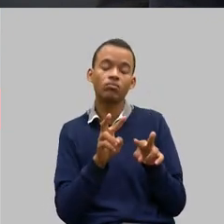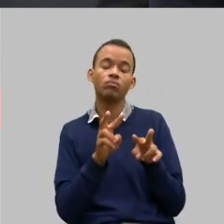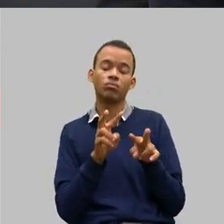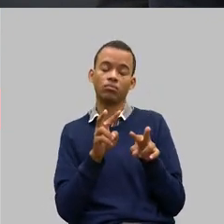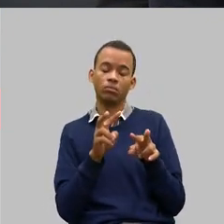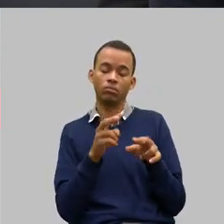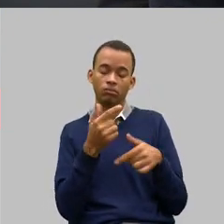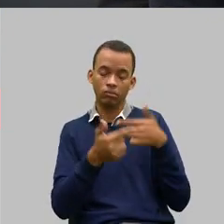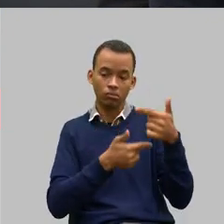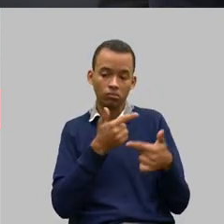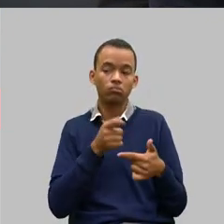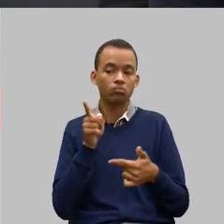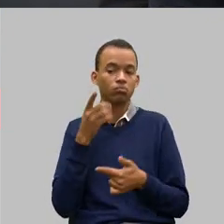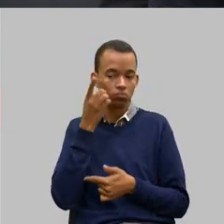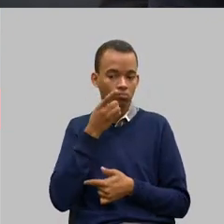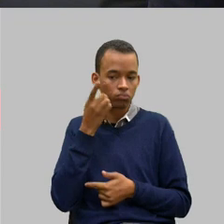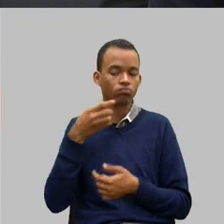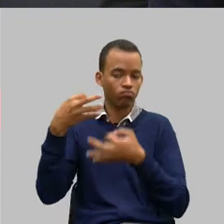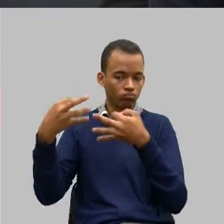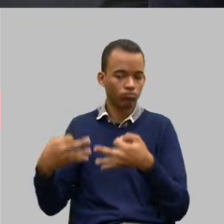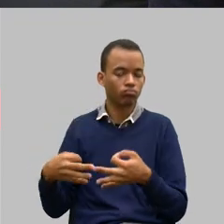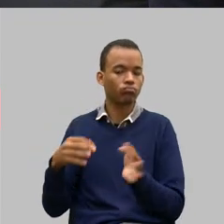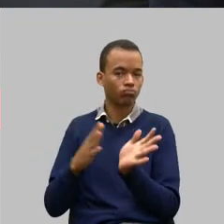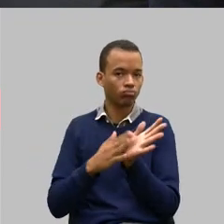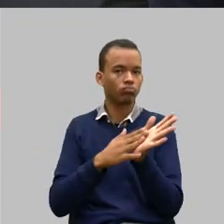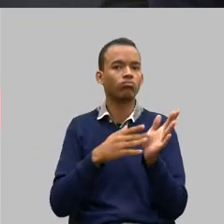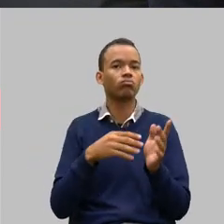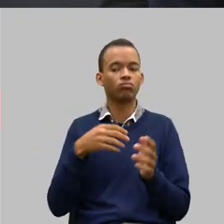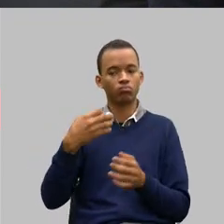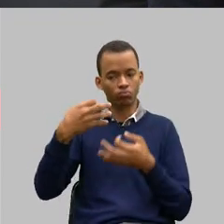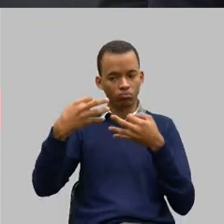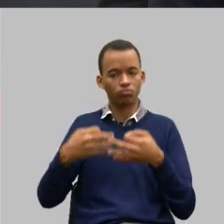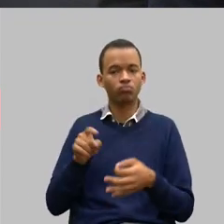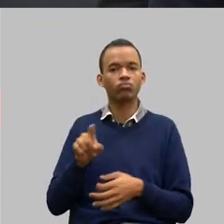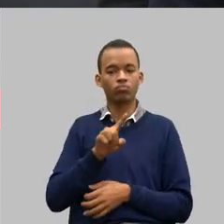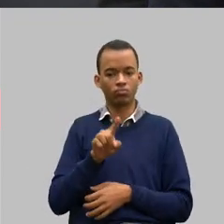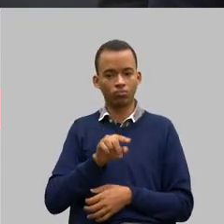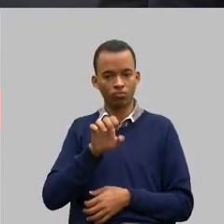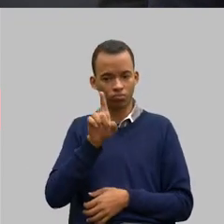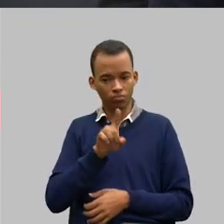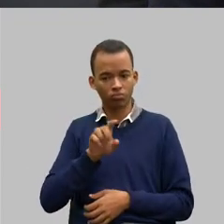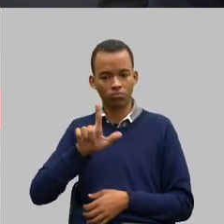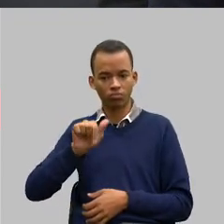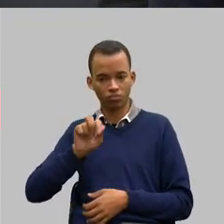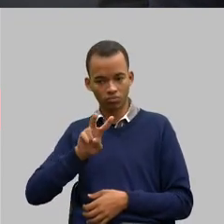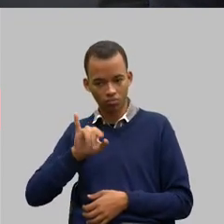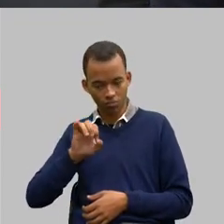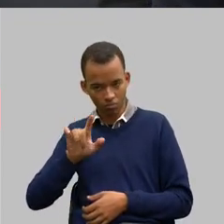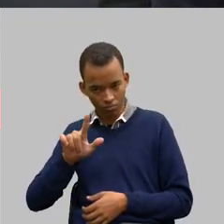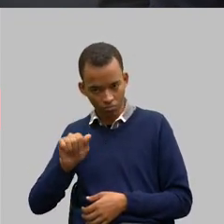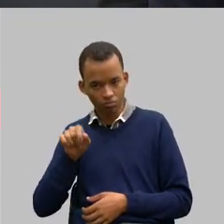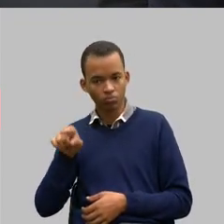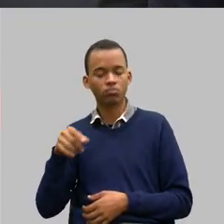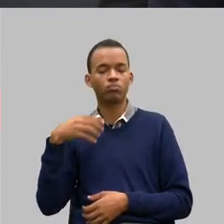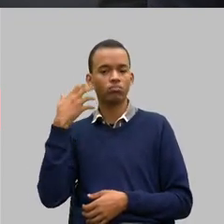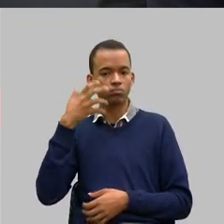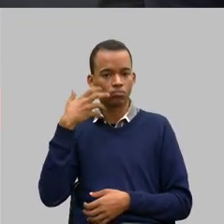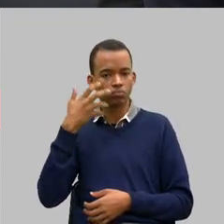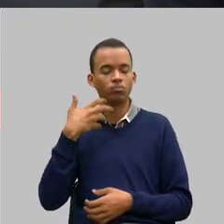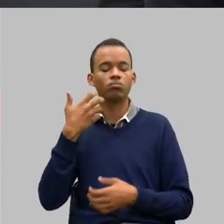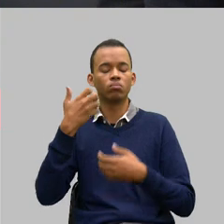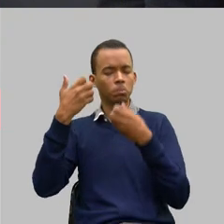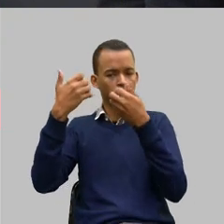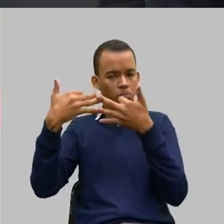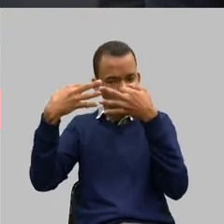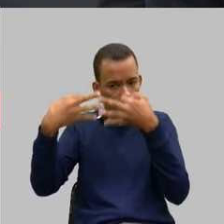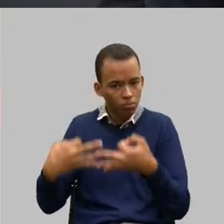junto da secretaria e o que não poderia ser diferente Deputado jela viola é reconhecido por todos nós como um deputado que tem franqueza e que tem um